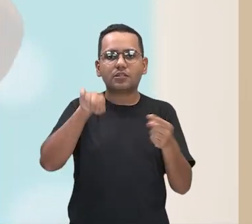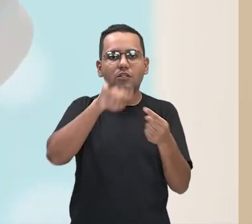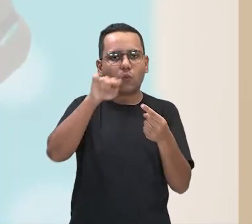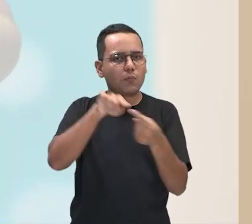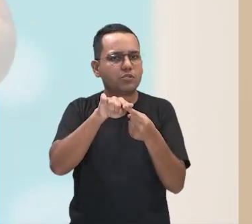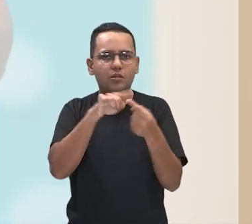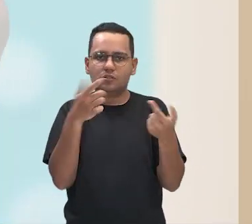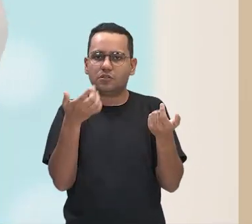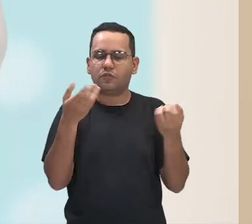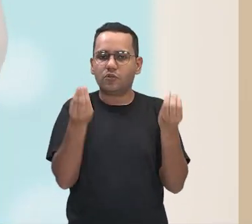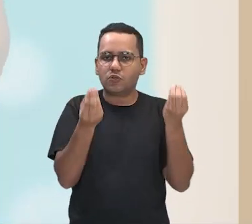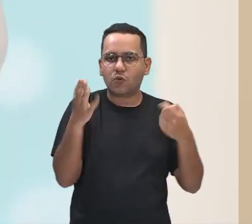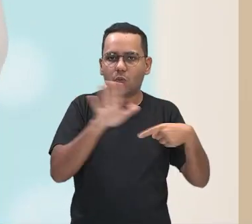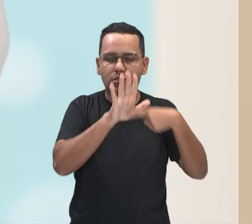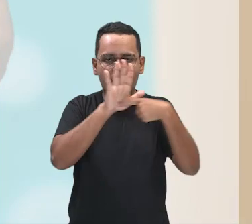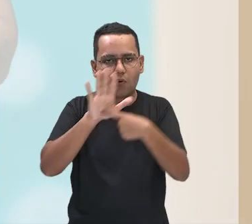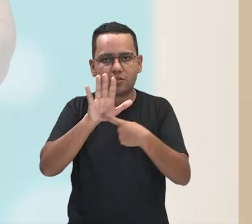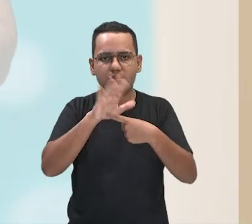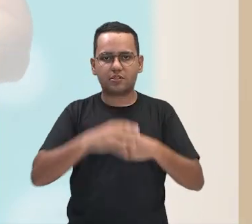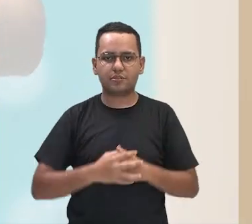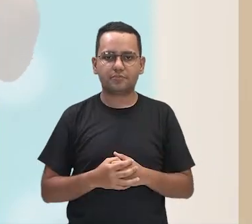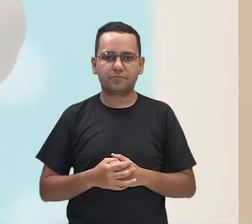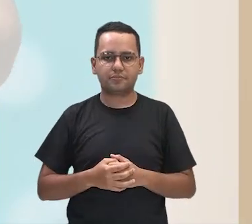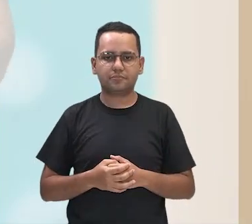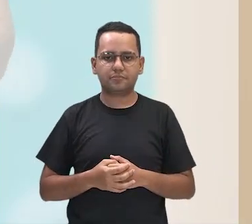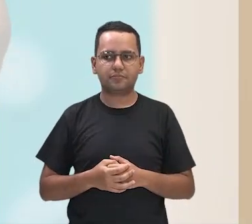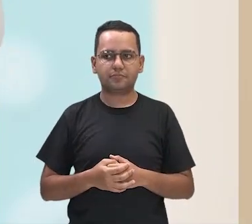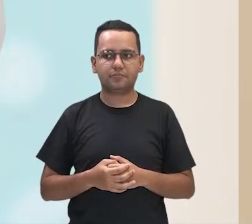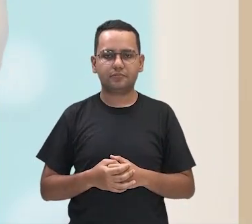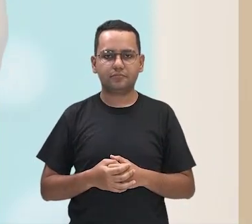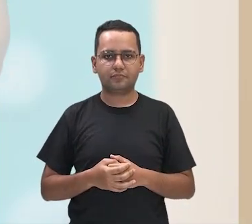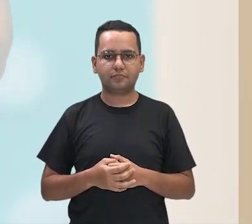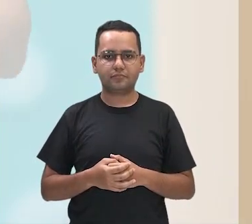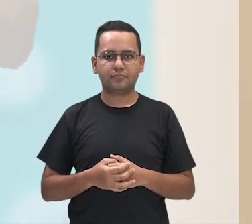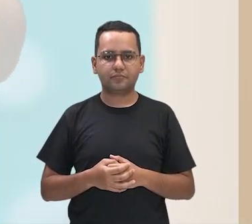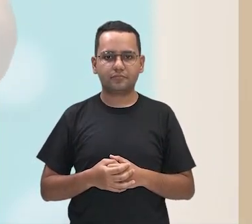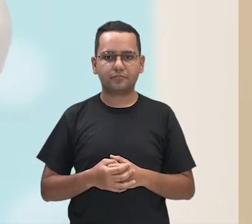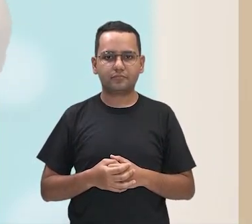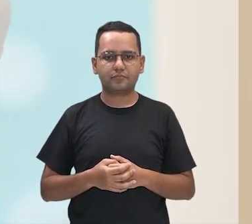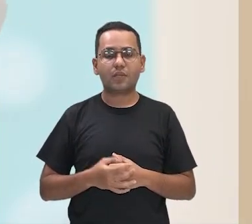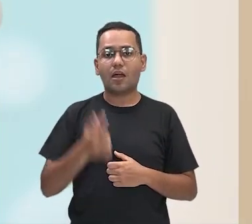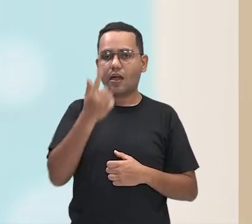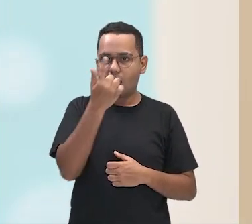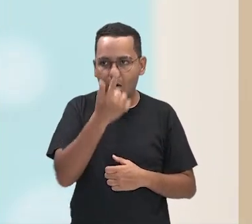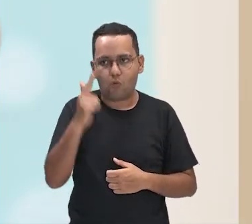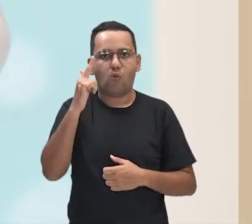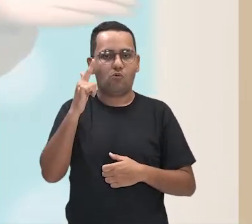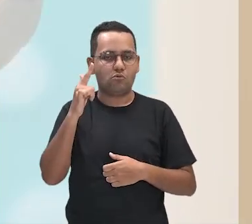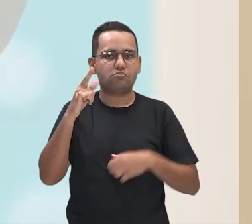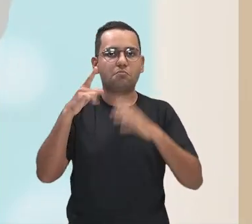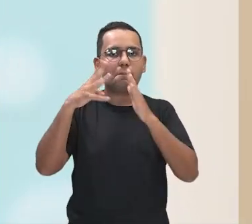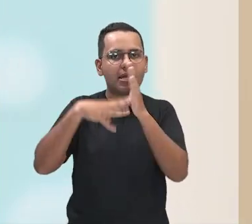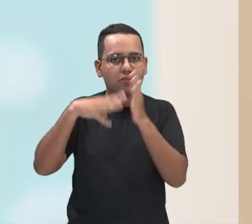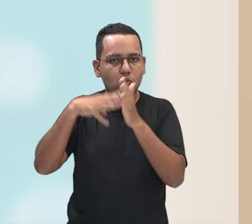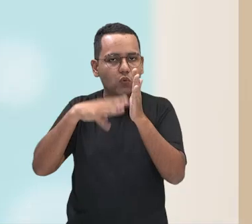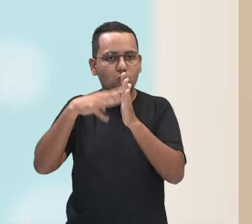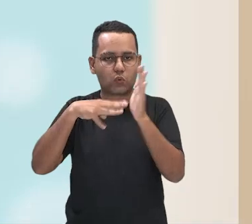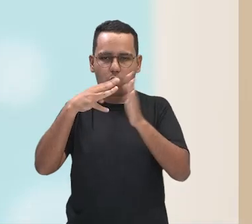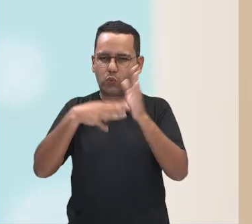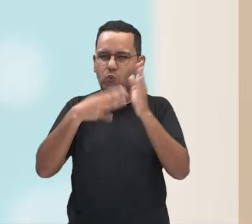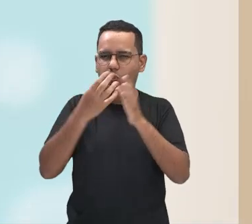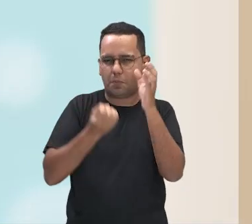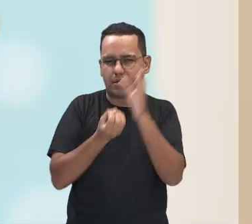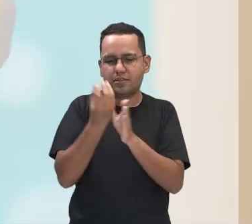daquela exposição, daquela projeção. Então, é mais um recurso que é utilizado na obra de arte, e também estão